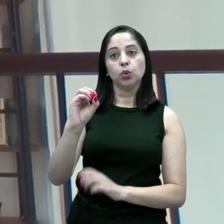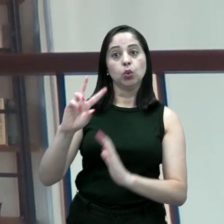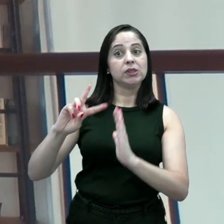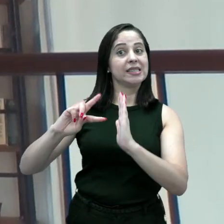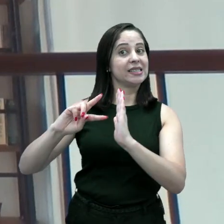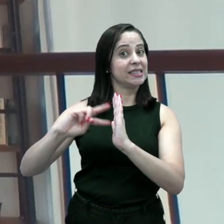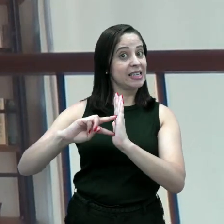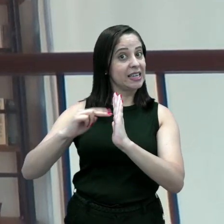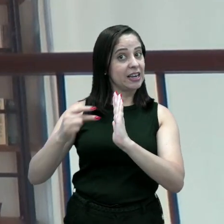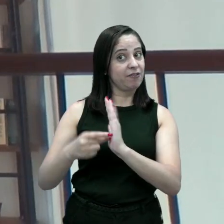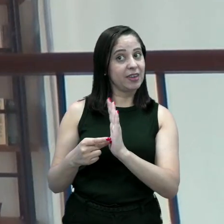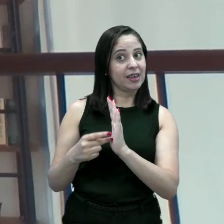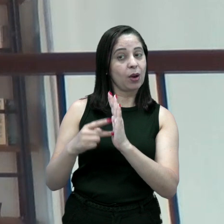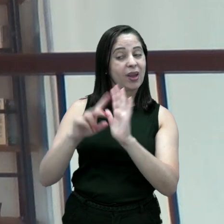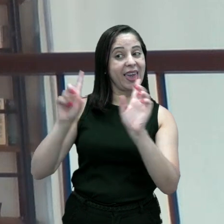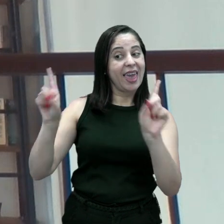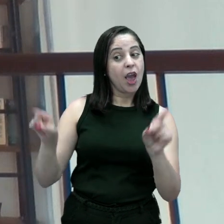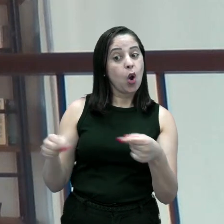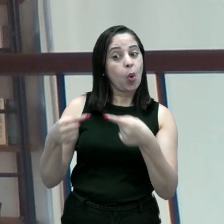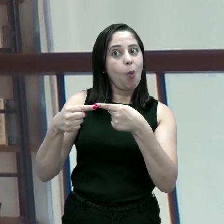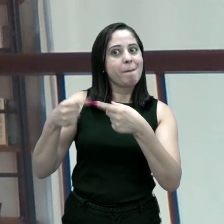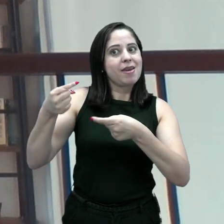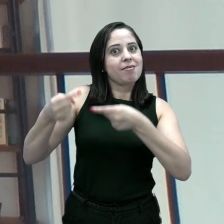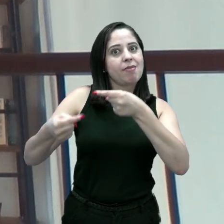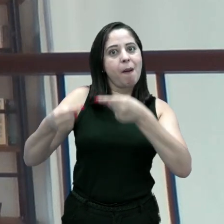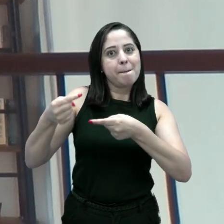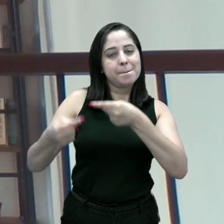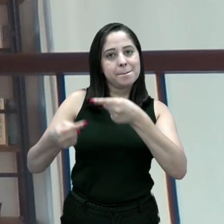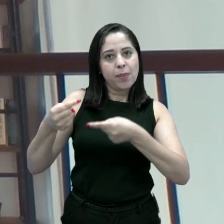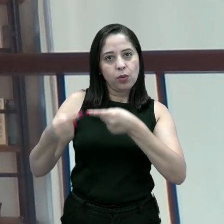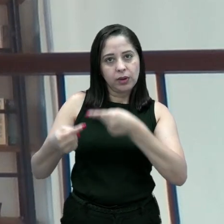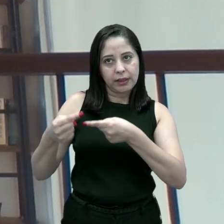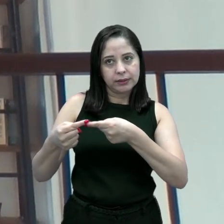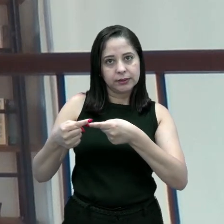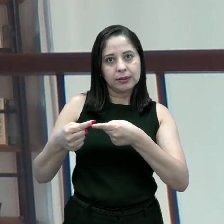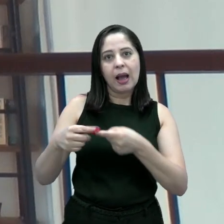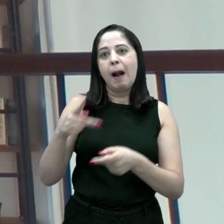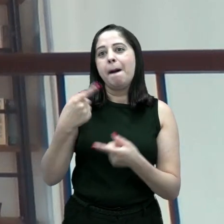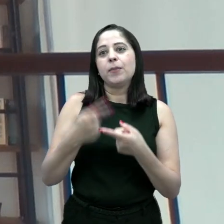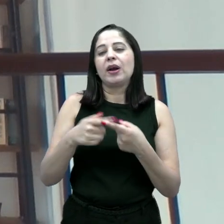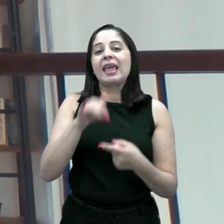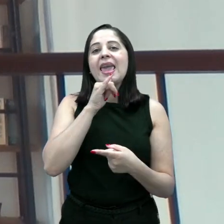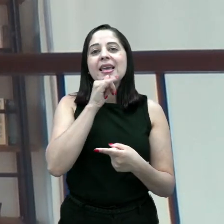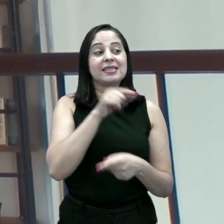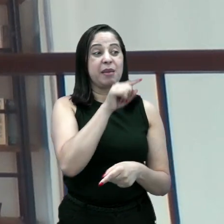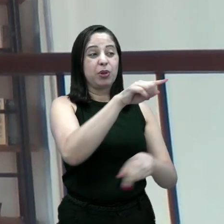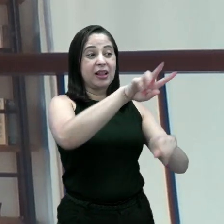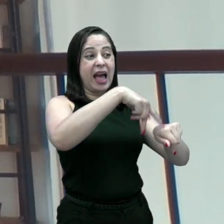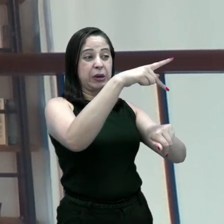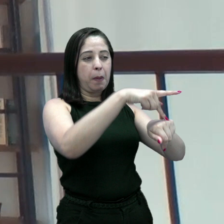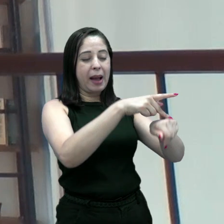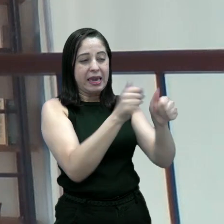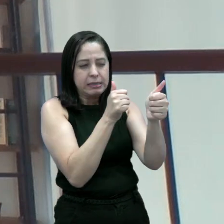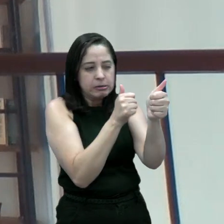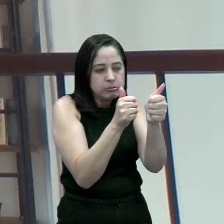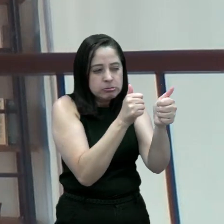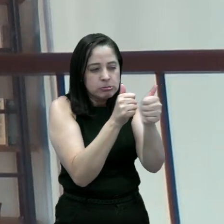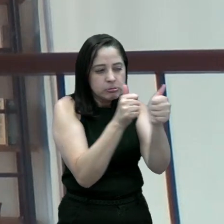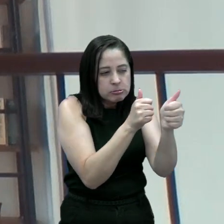política relacionada, né? Então, é uma condição de perseguição política, de alguma questão política, e essa